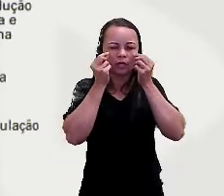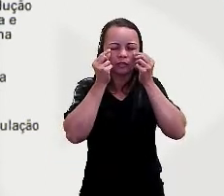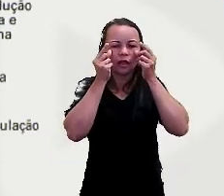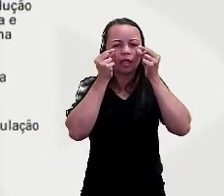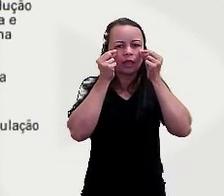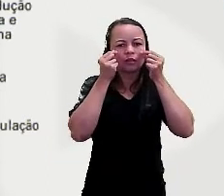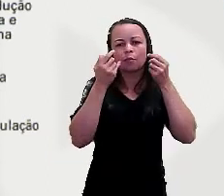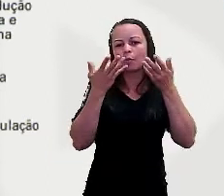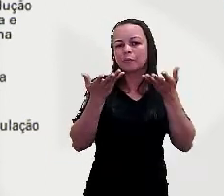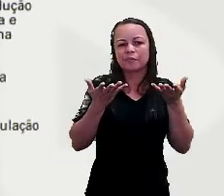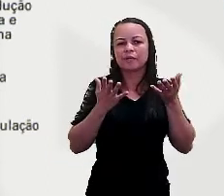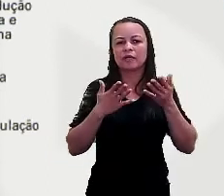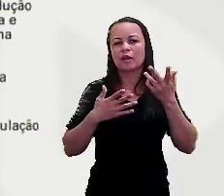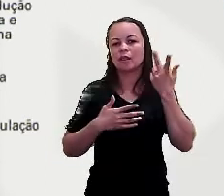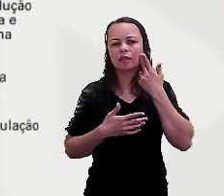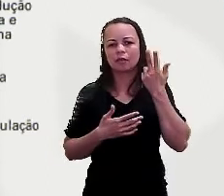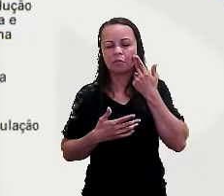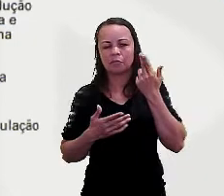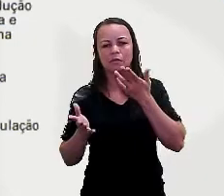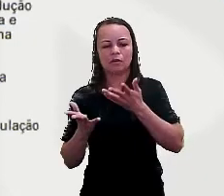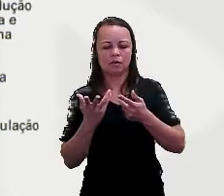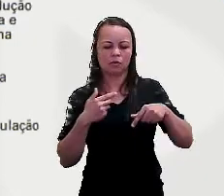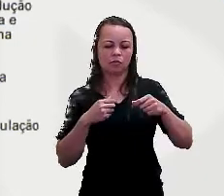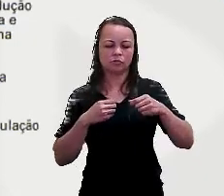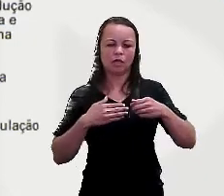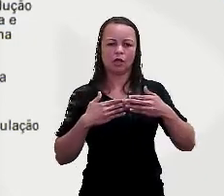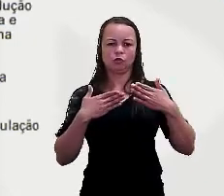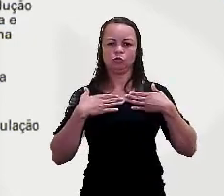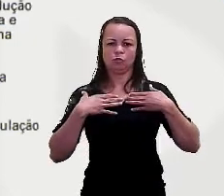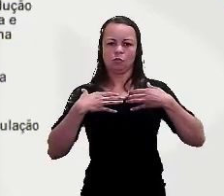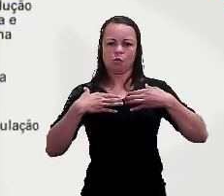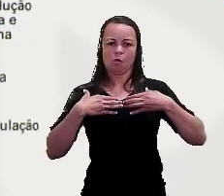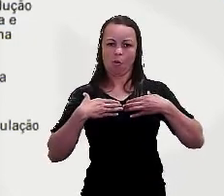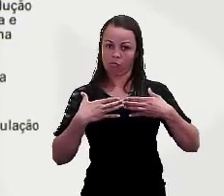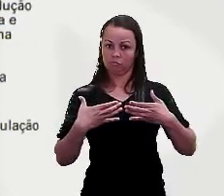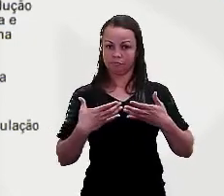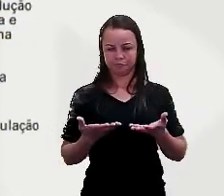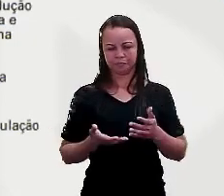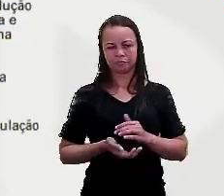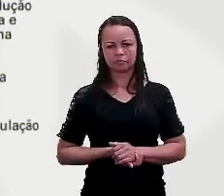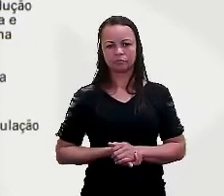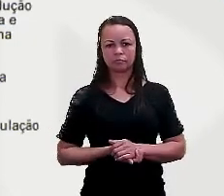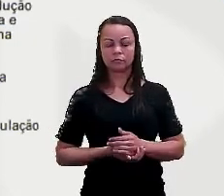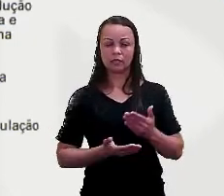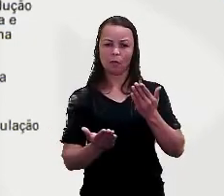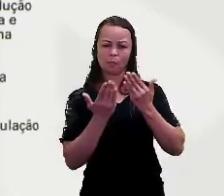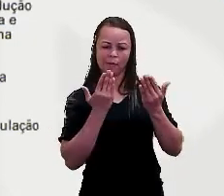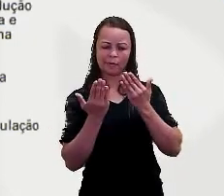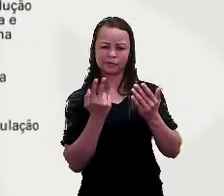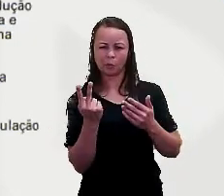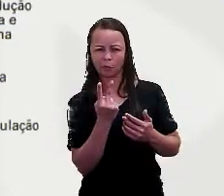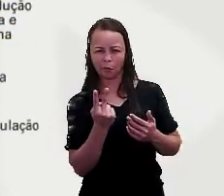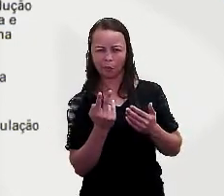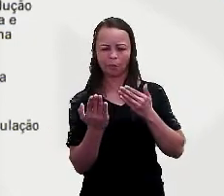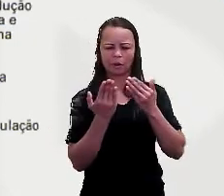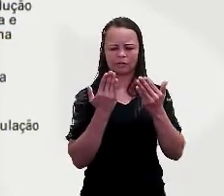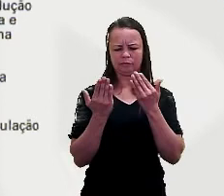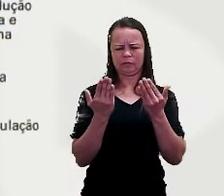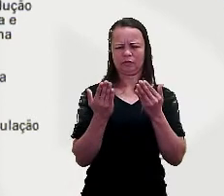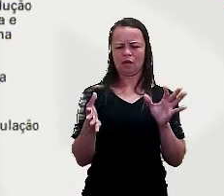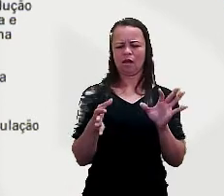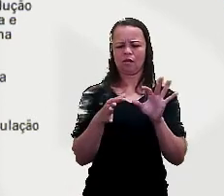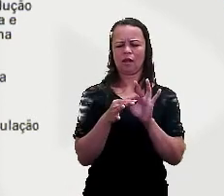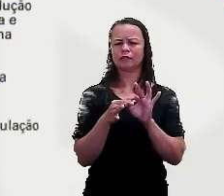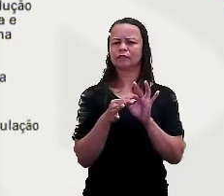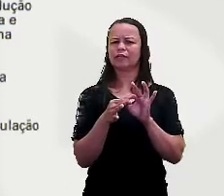pupila, contrai os brônquios. Então, quando você faz a comparação de um pelo outro, vocês podem ver que eles têm uma certa